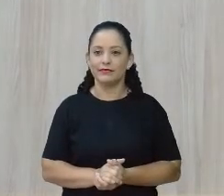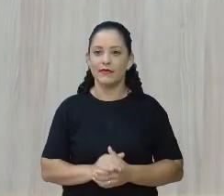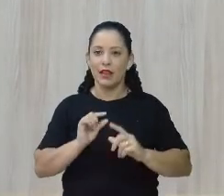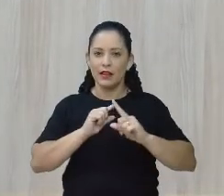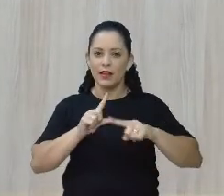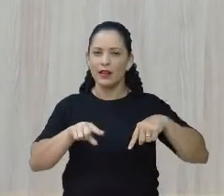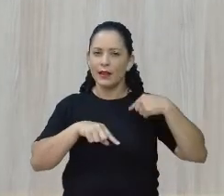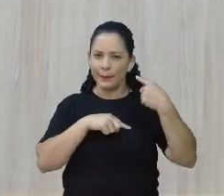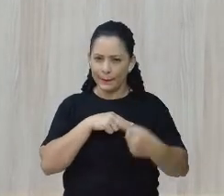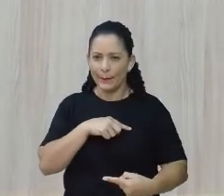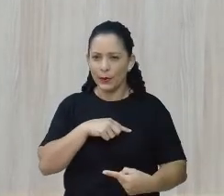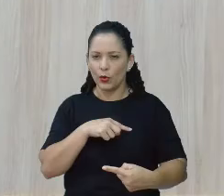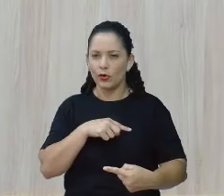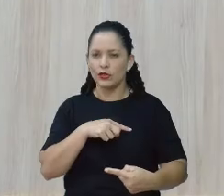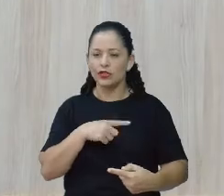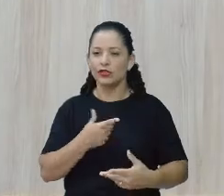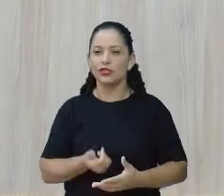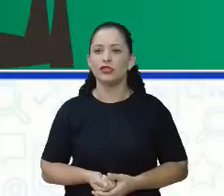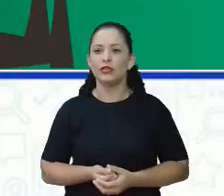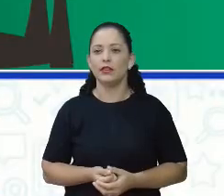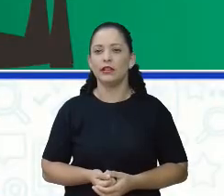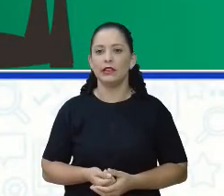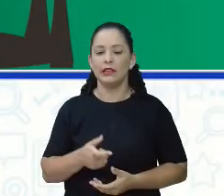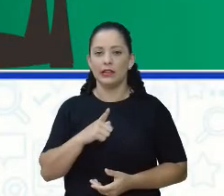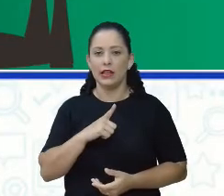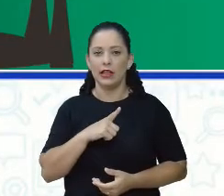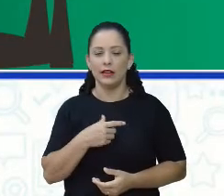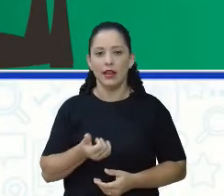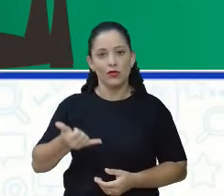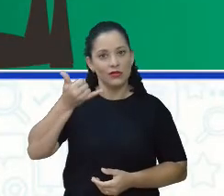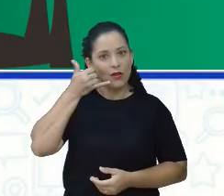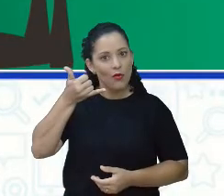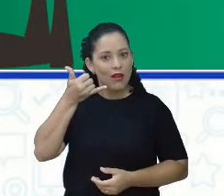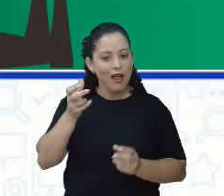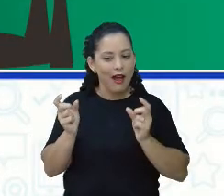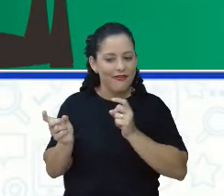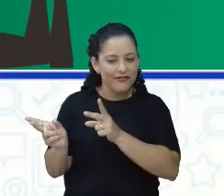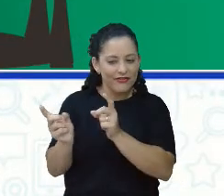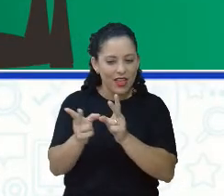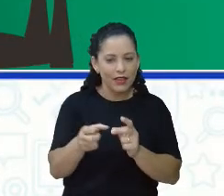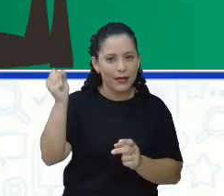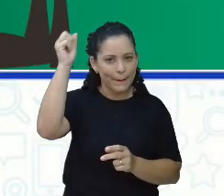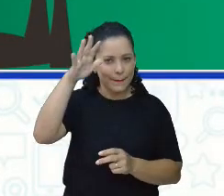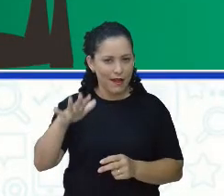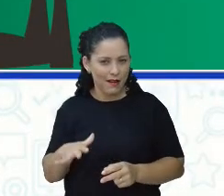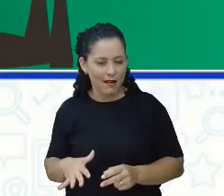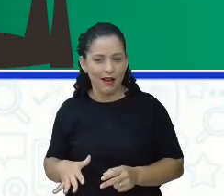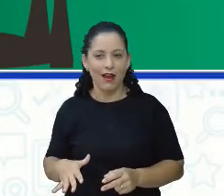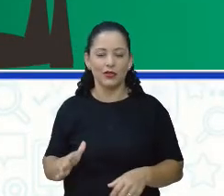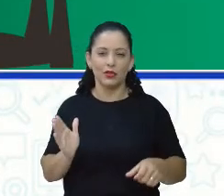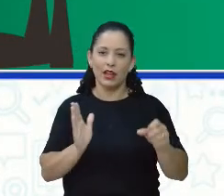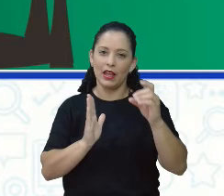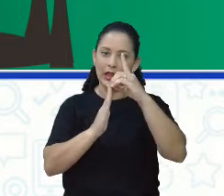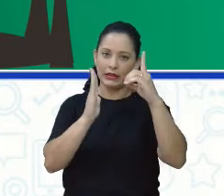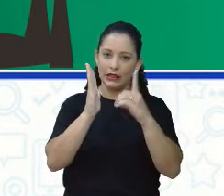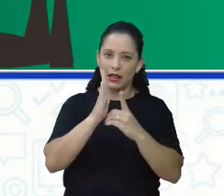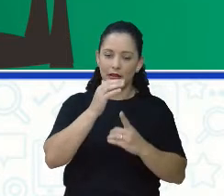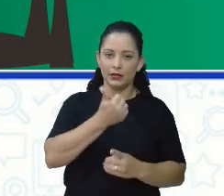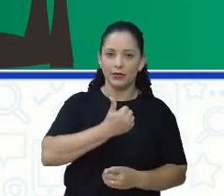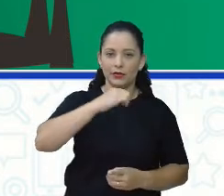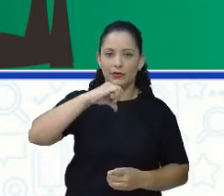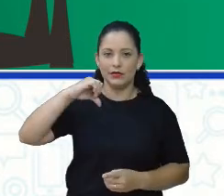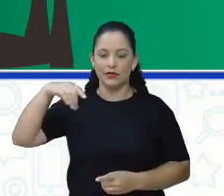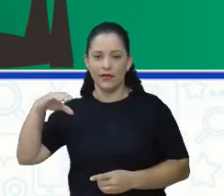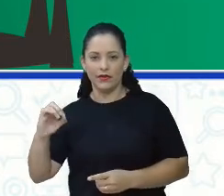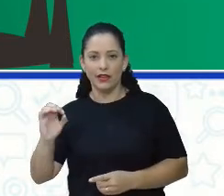Depois da popularização do barateamento do serviço de telefonia, que aconteceu bem depois da década de 90, as